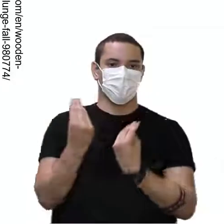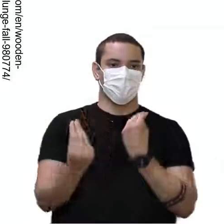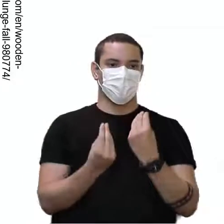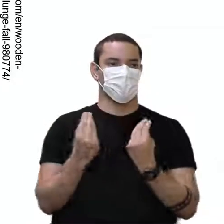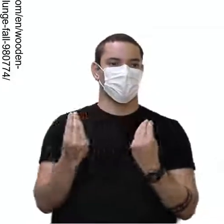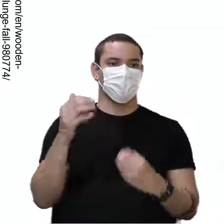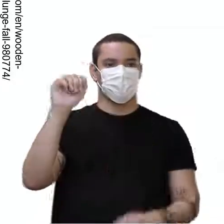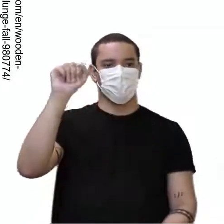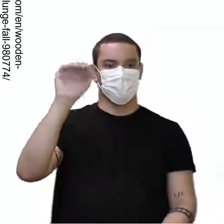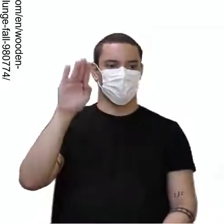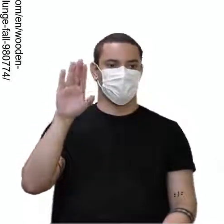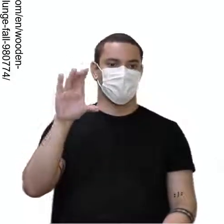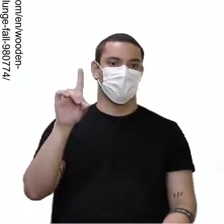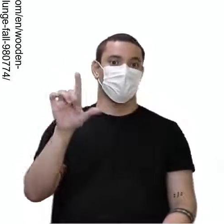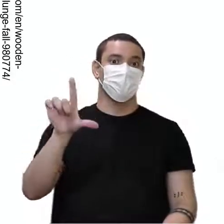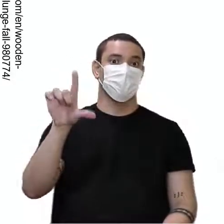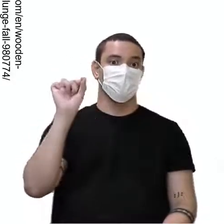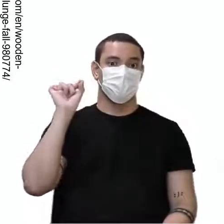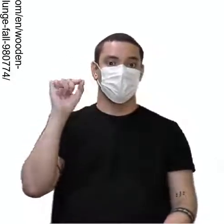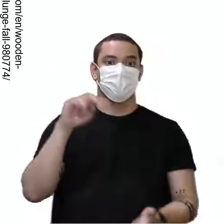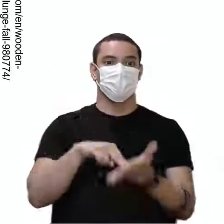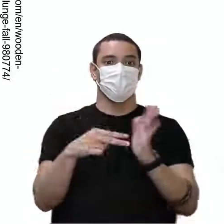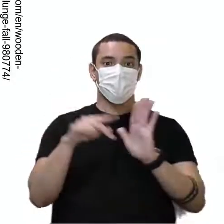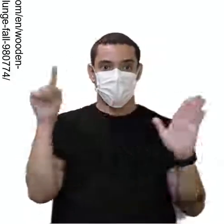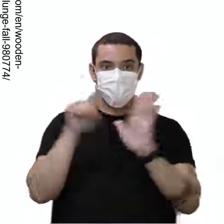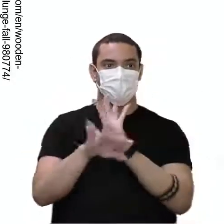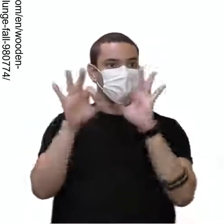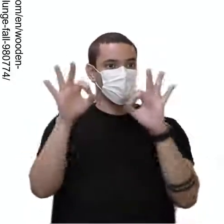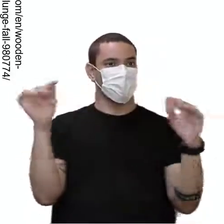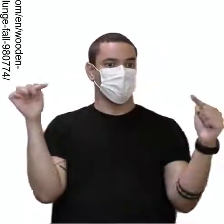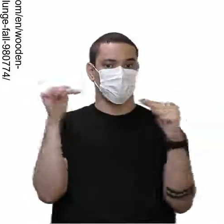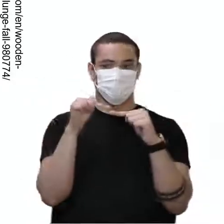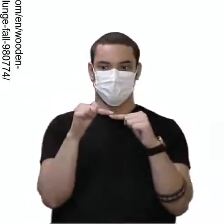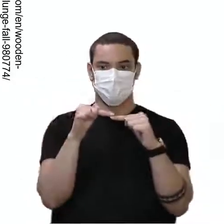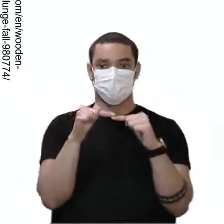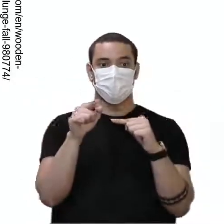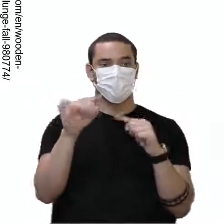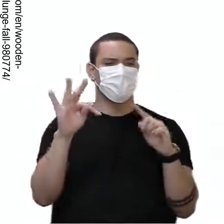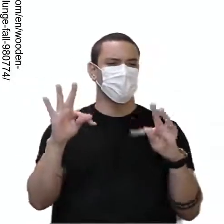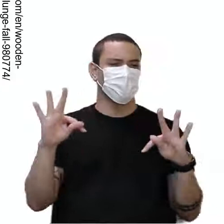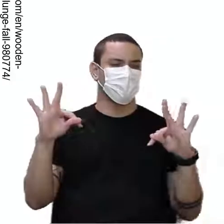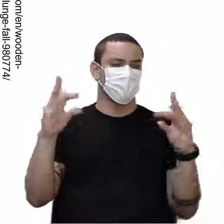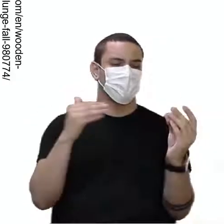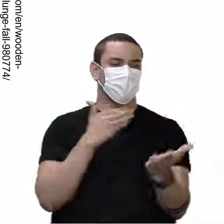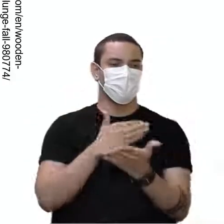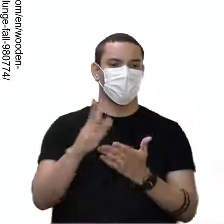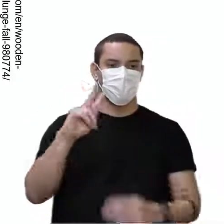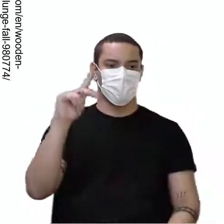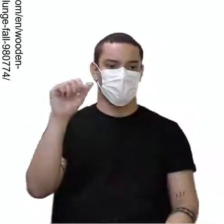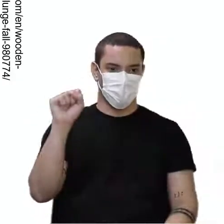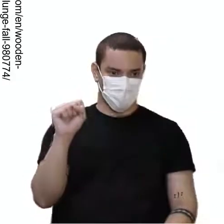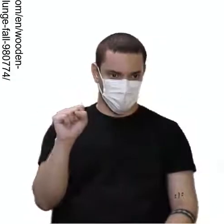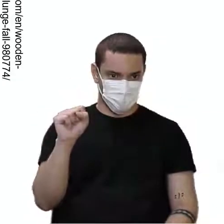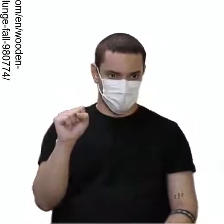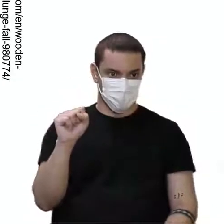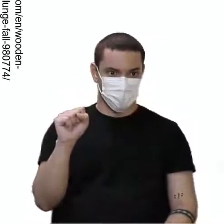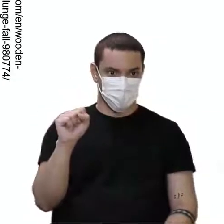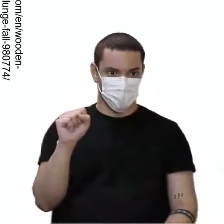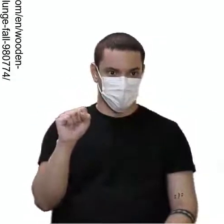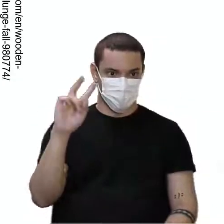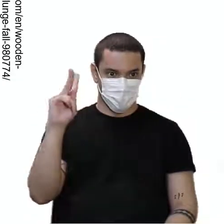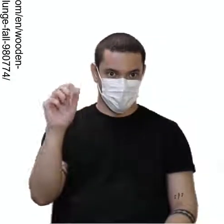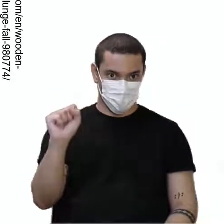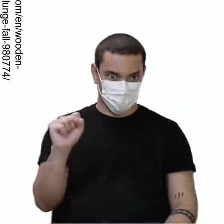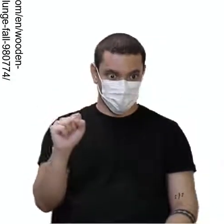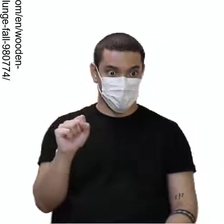opção correta para uma pergunta? E aí você já tem aqui, todos começam has. Viu aqui